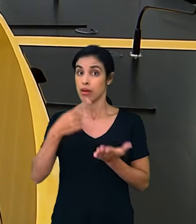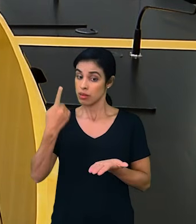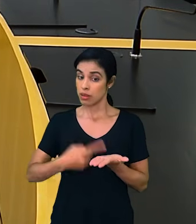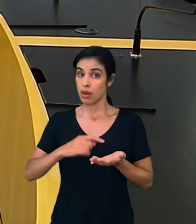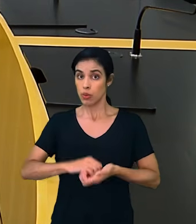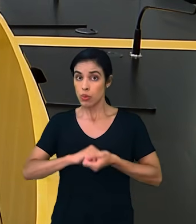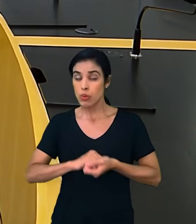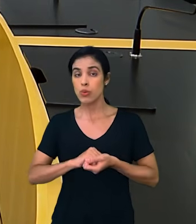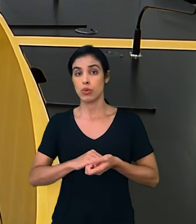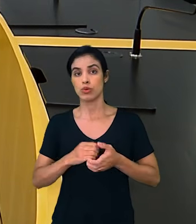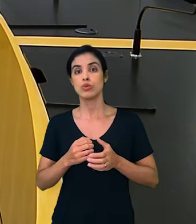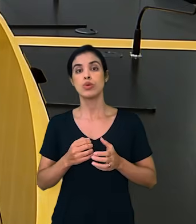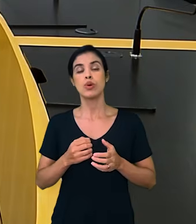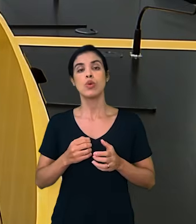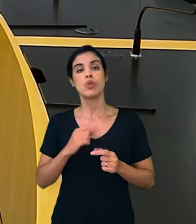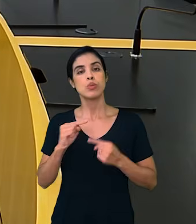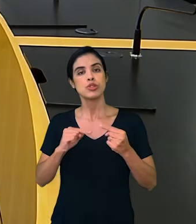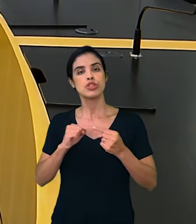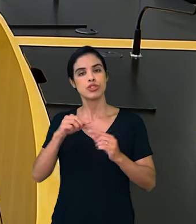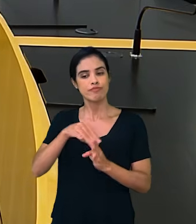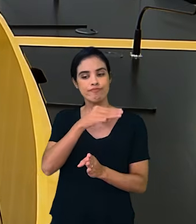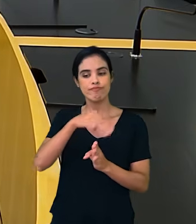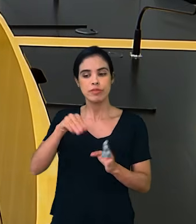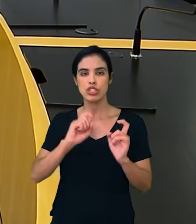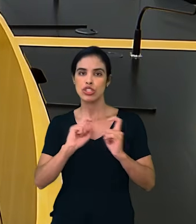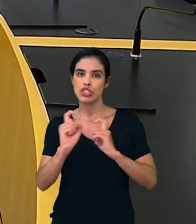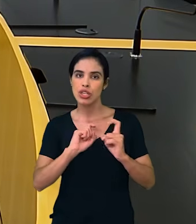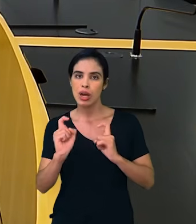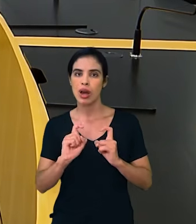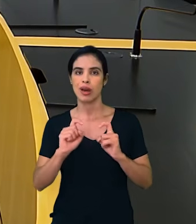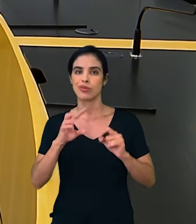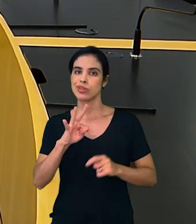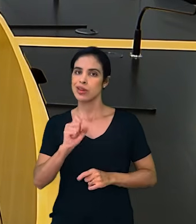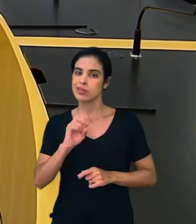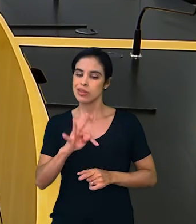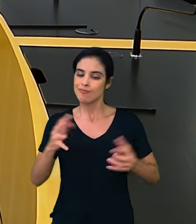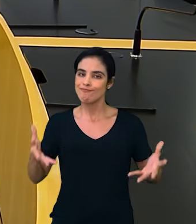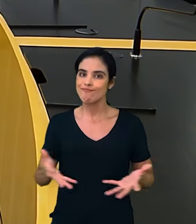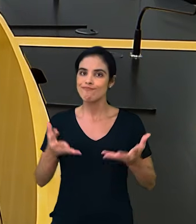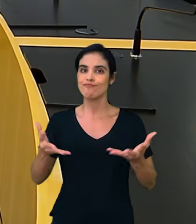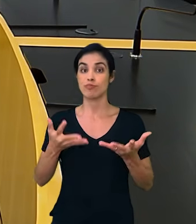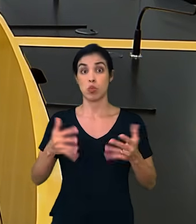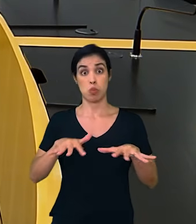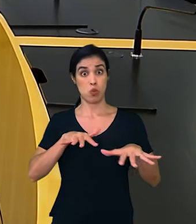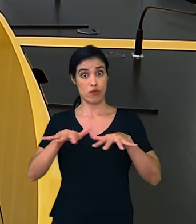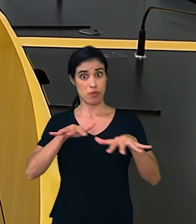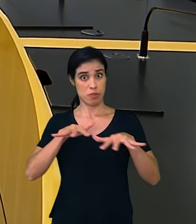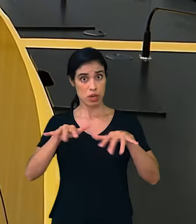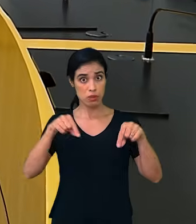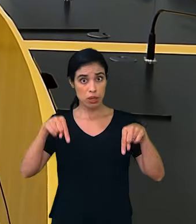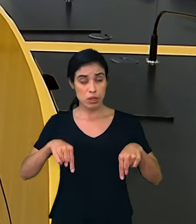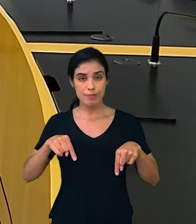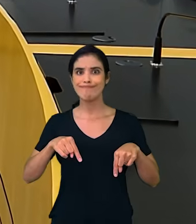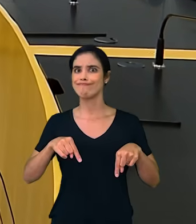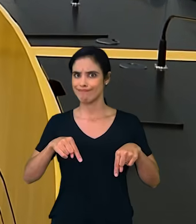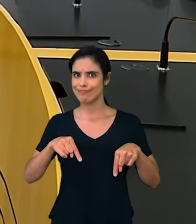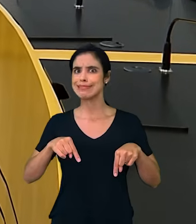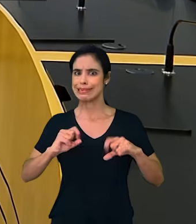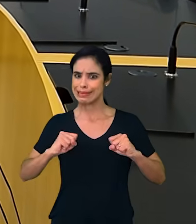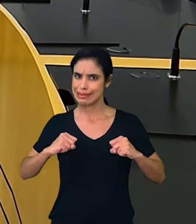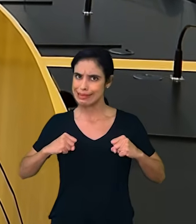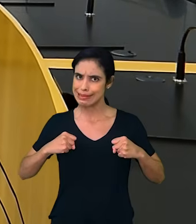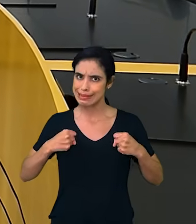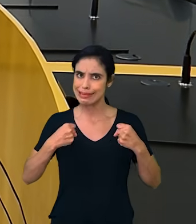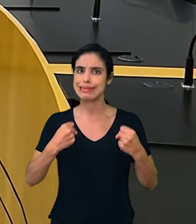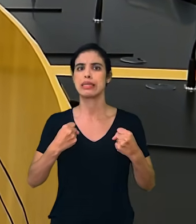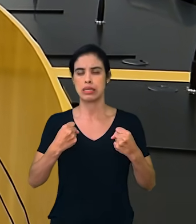reforçando a cultura de conciliação e diálogo incentivada pelo TST. A movimentação por aqui foi intensa, com a realização